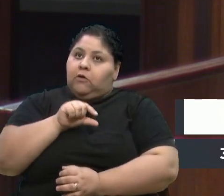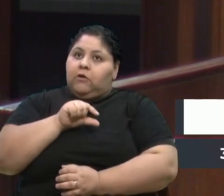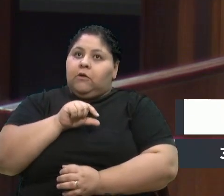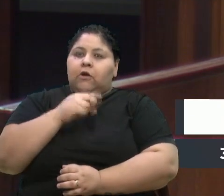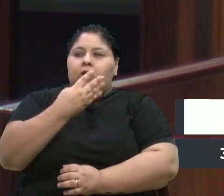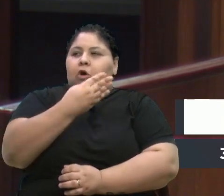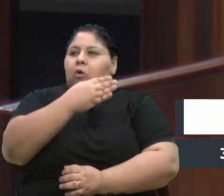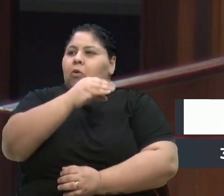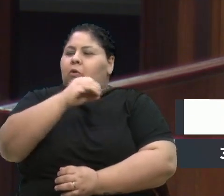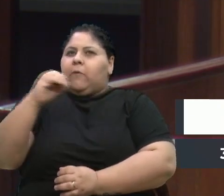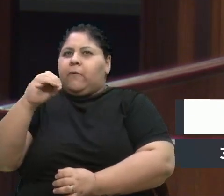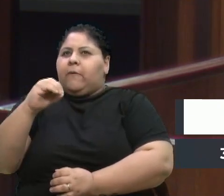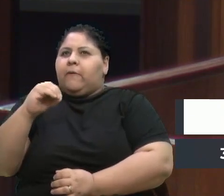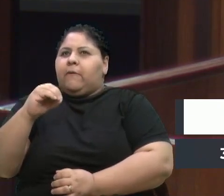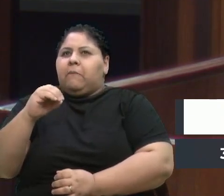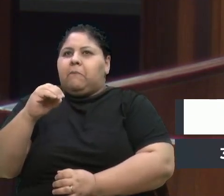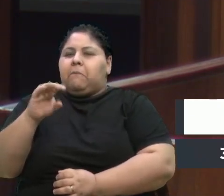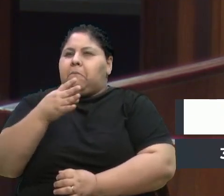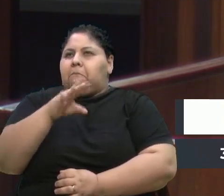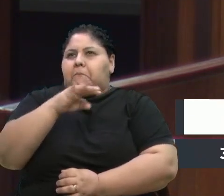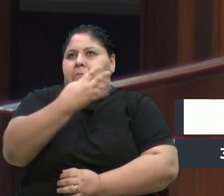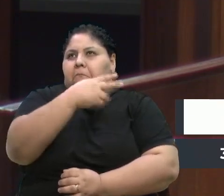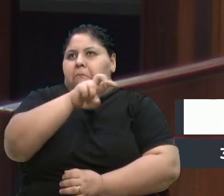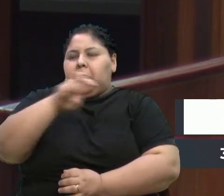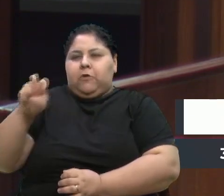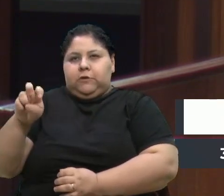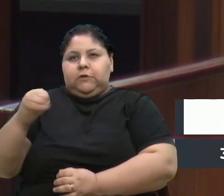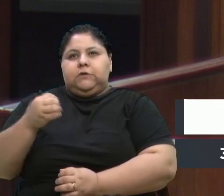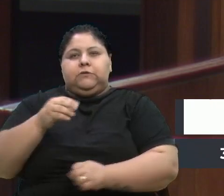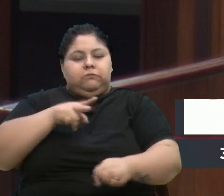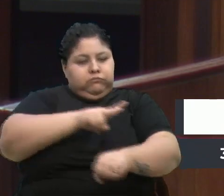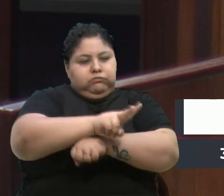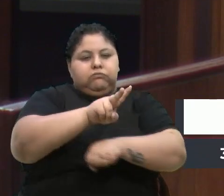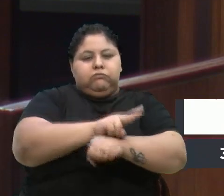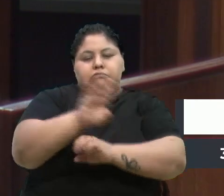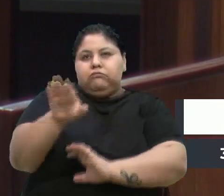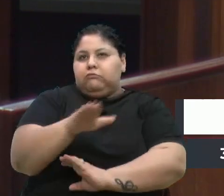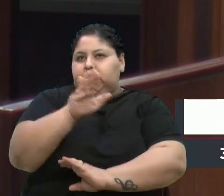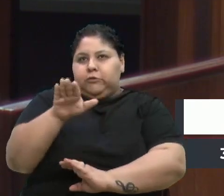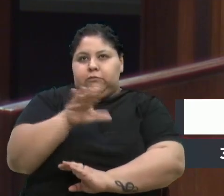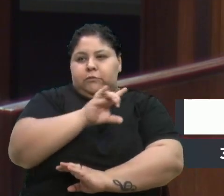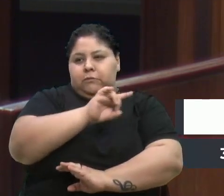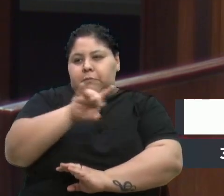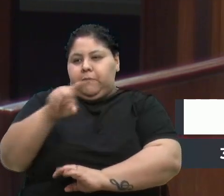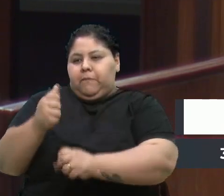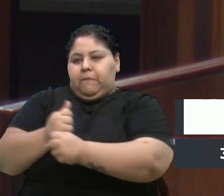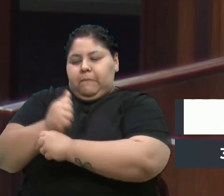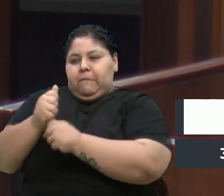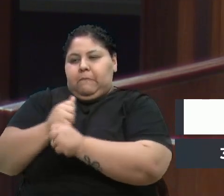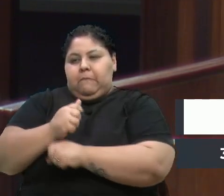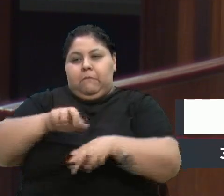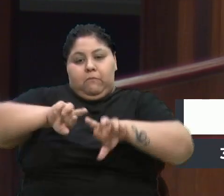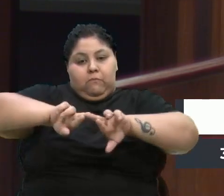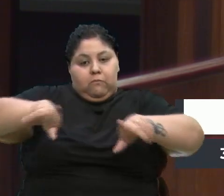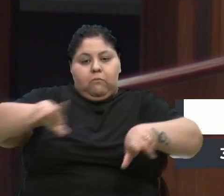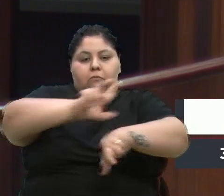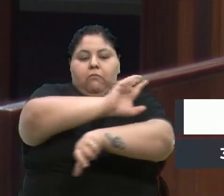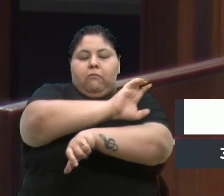400 a 450 vagas, a cada processo seletivo, a cada ano, nos diferentes cursos,